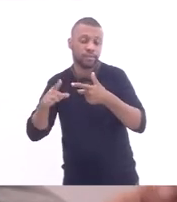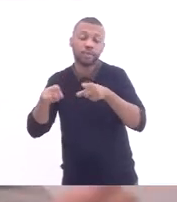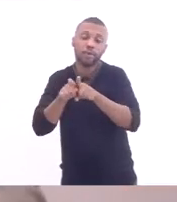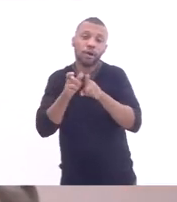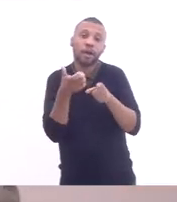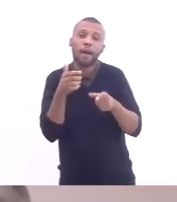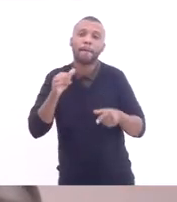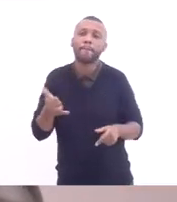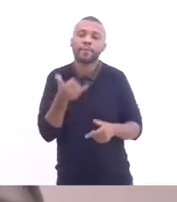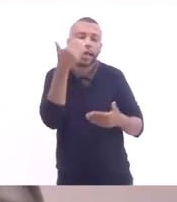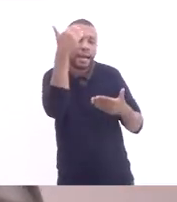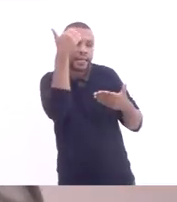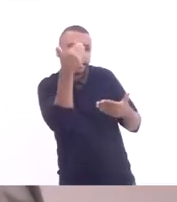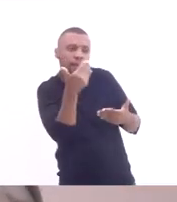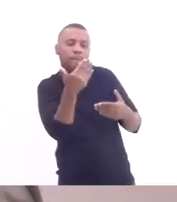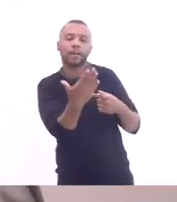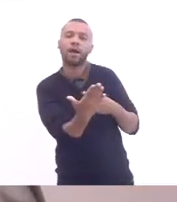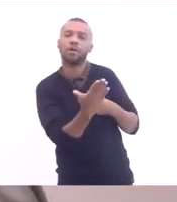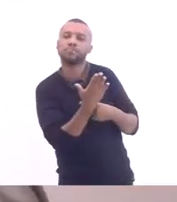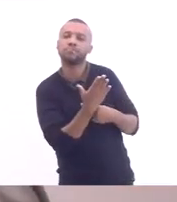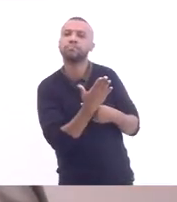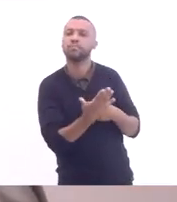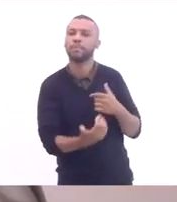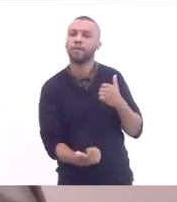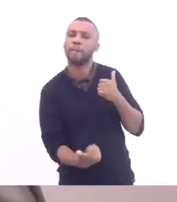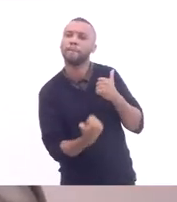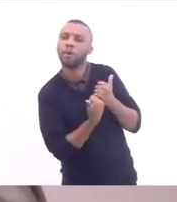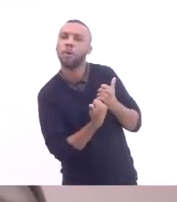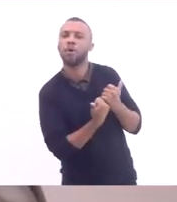agradeço pela contribuição,